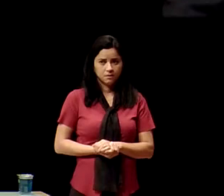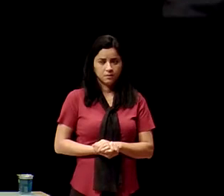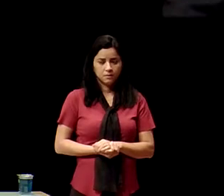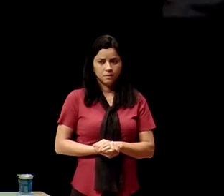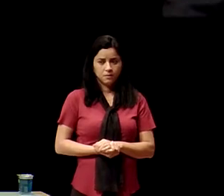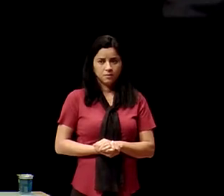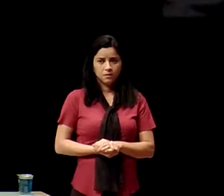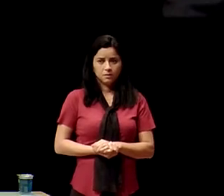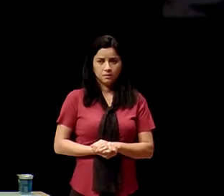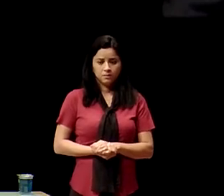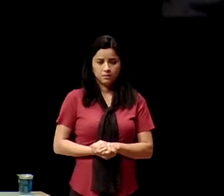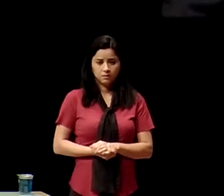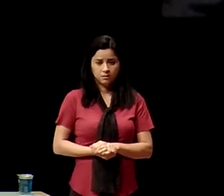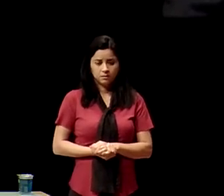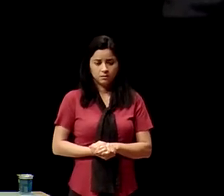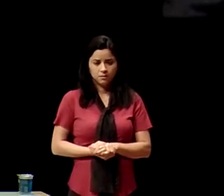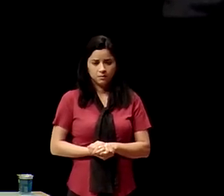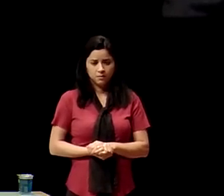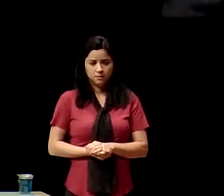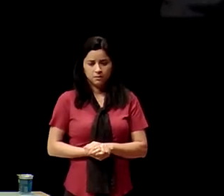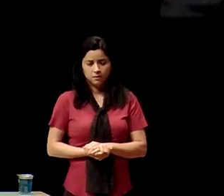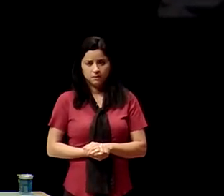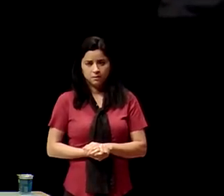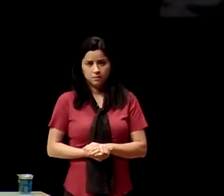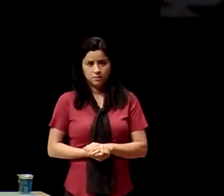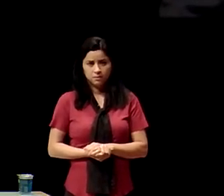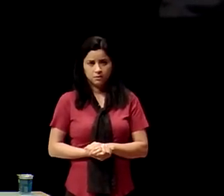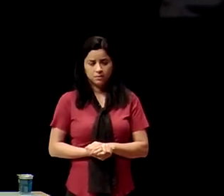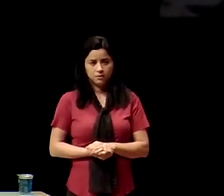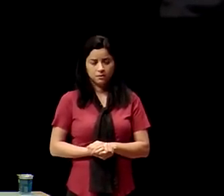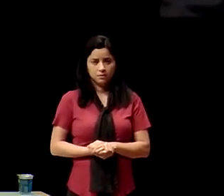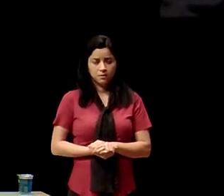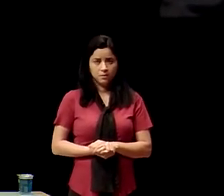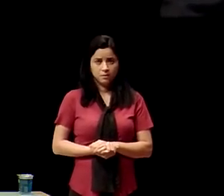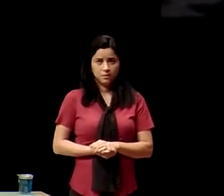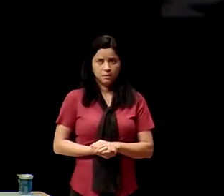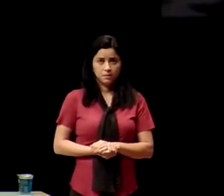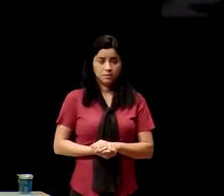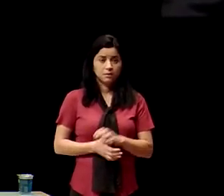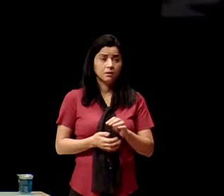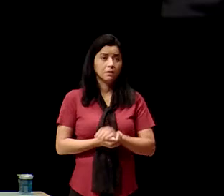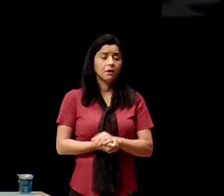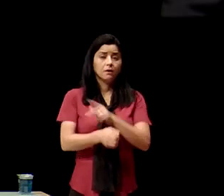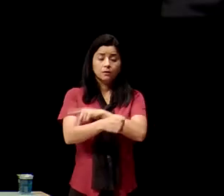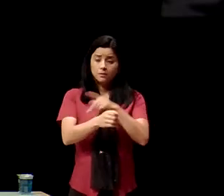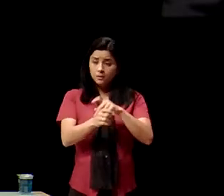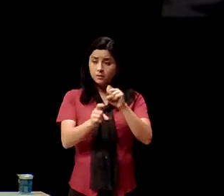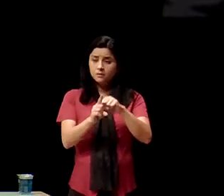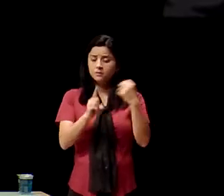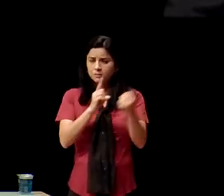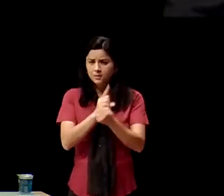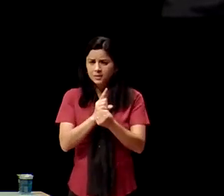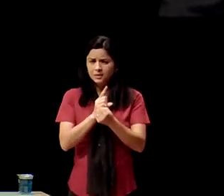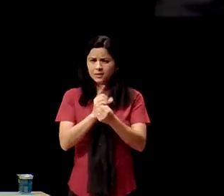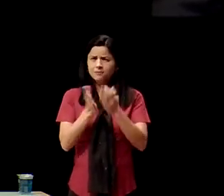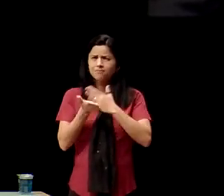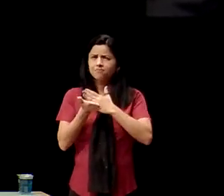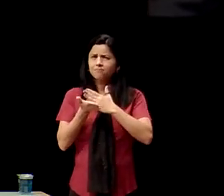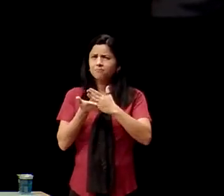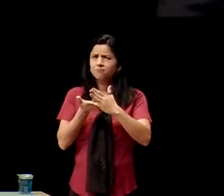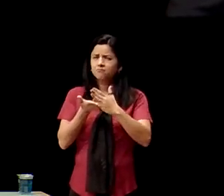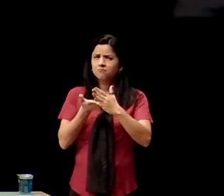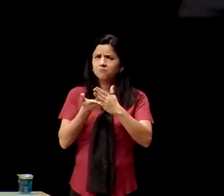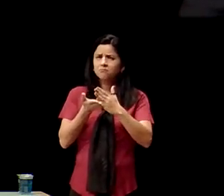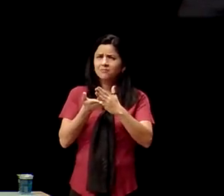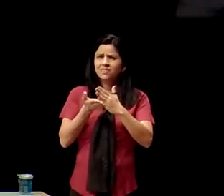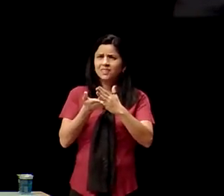been introduced mainly in different countries. A pedagogia social, ela foi introduzida dentro